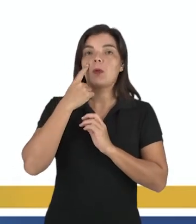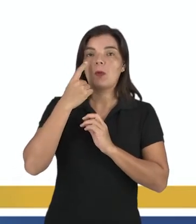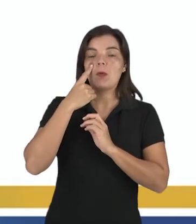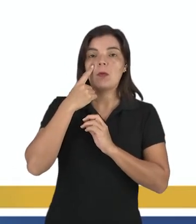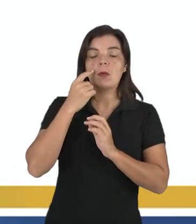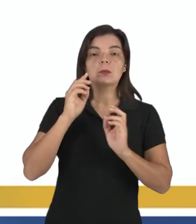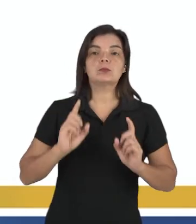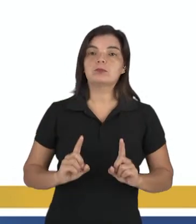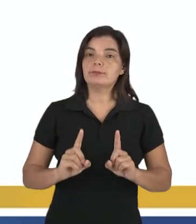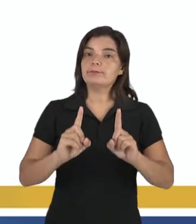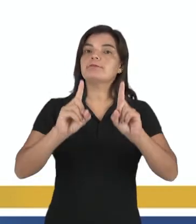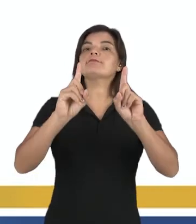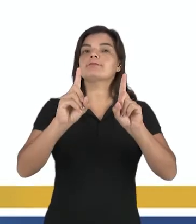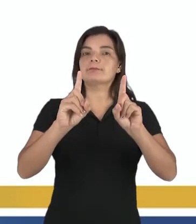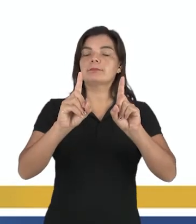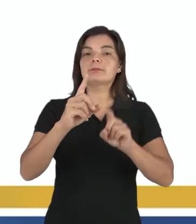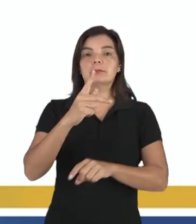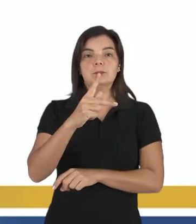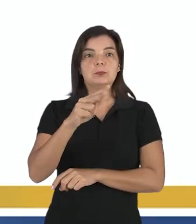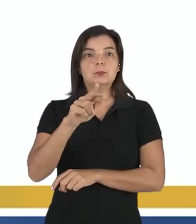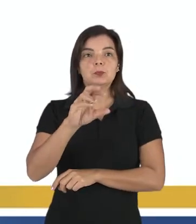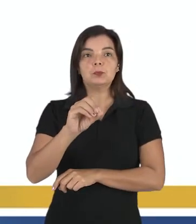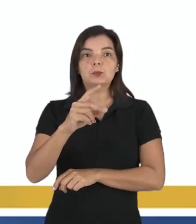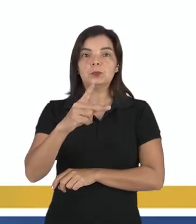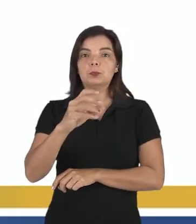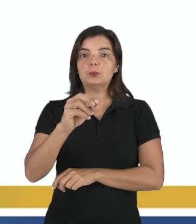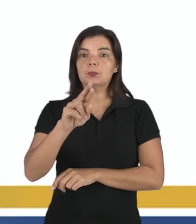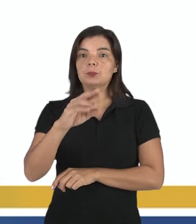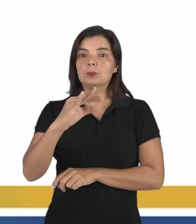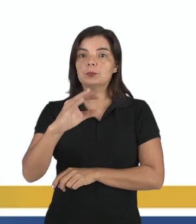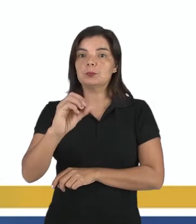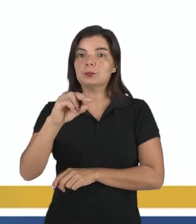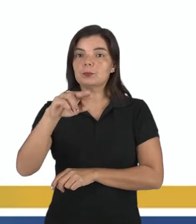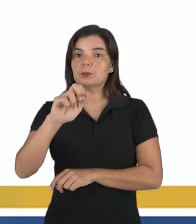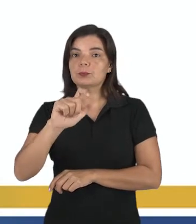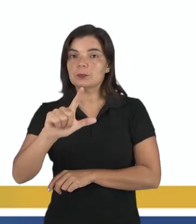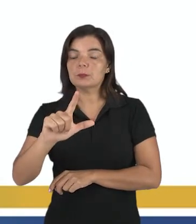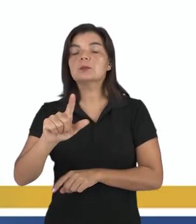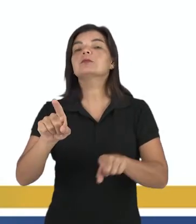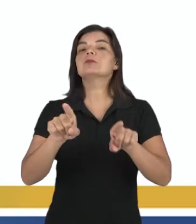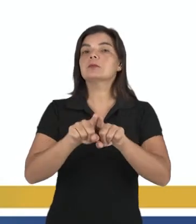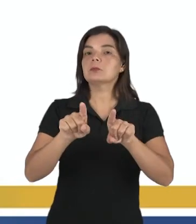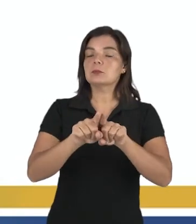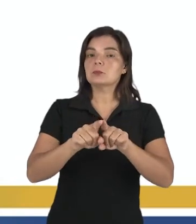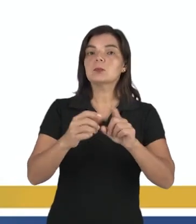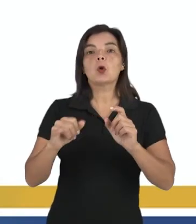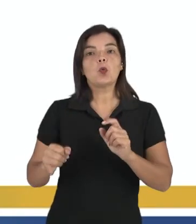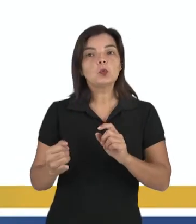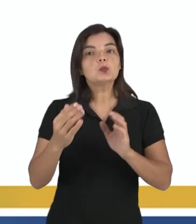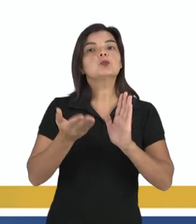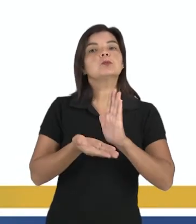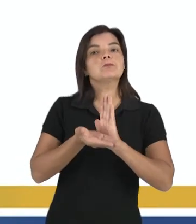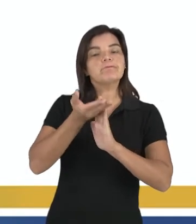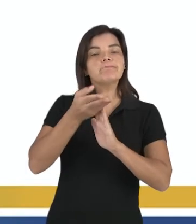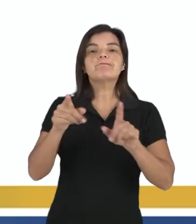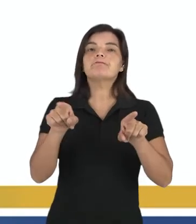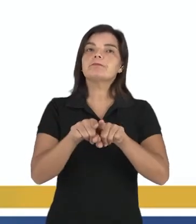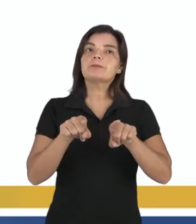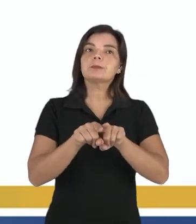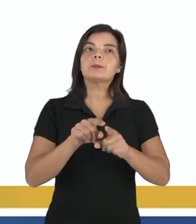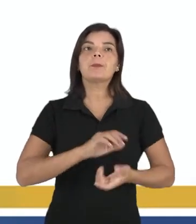ser diretamente proporcional, porque à medida que o tempo cresce, o juro também cresce,